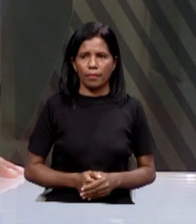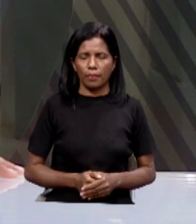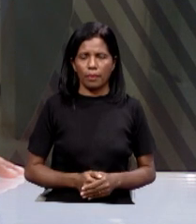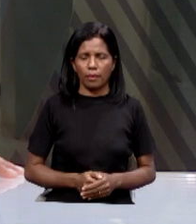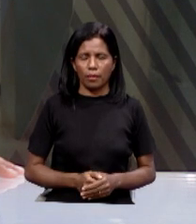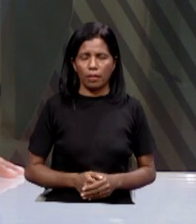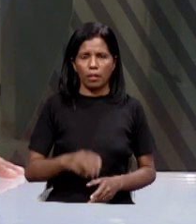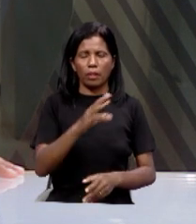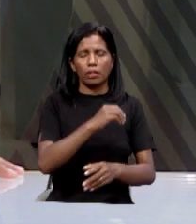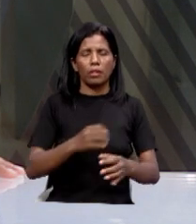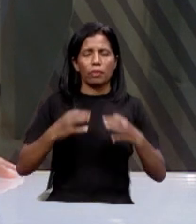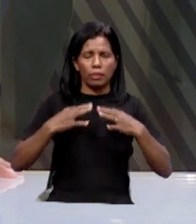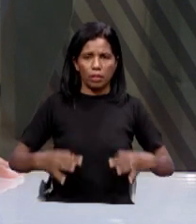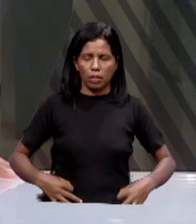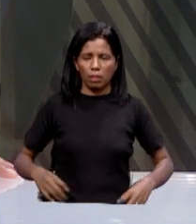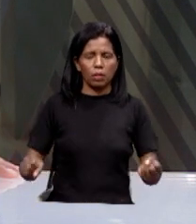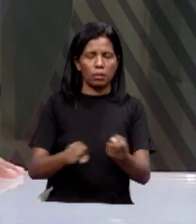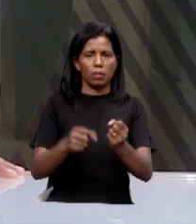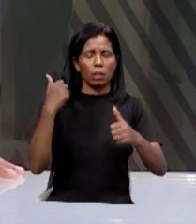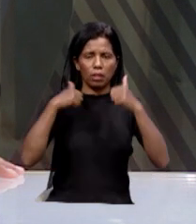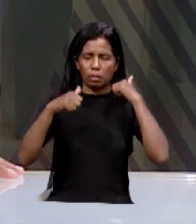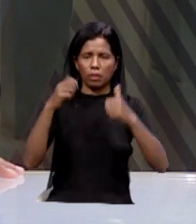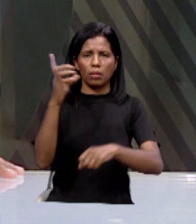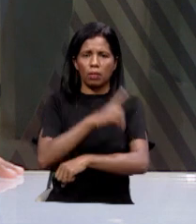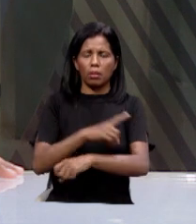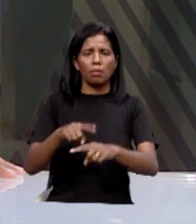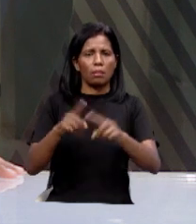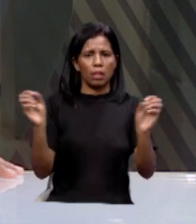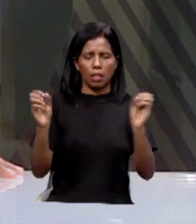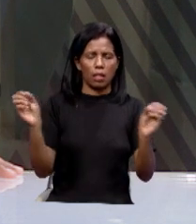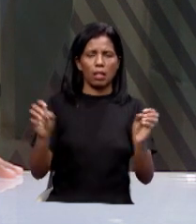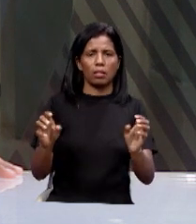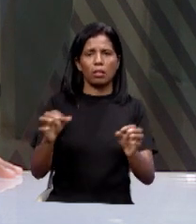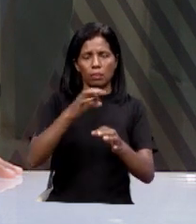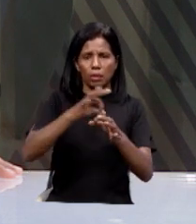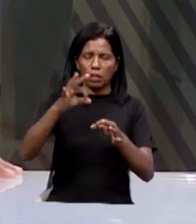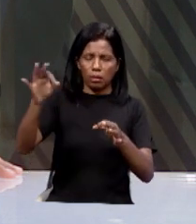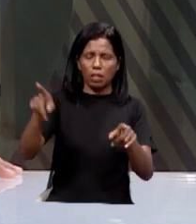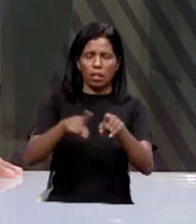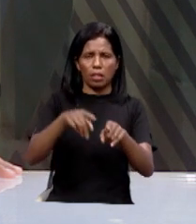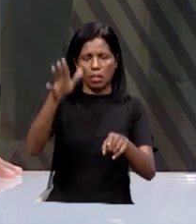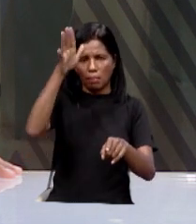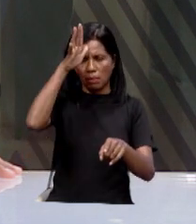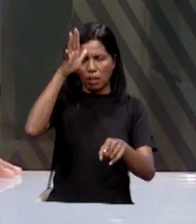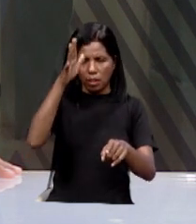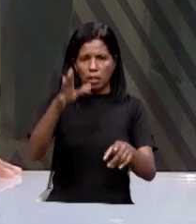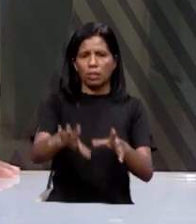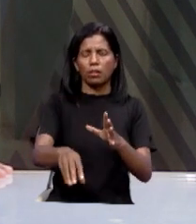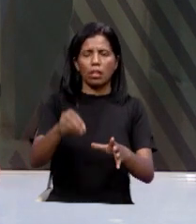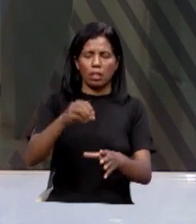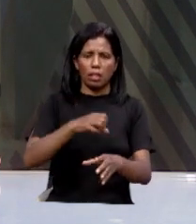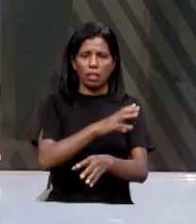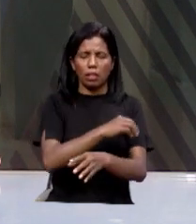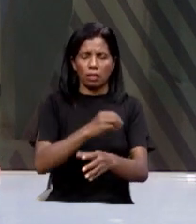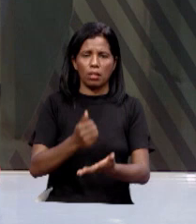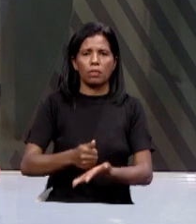Condição física de suporte ou de atividade de loron, mas pela mata espírito no dar aman, continua esforço a nafatin, hililata, ou de